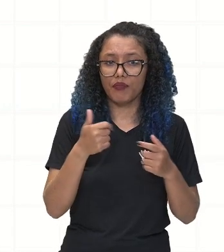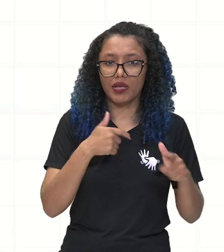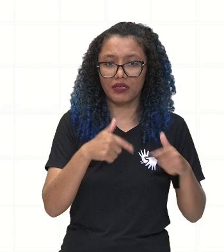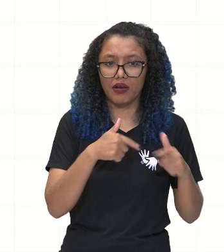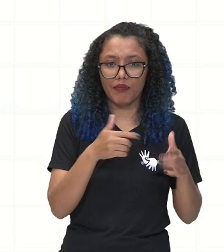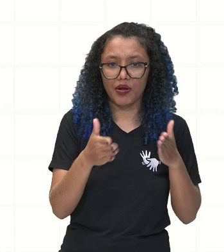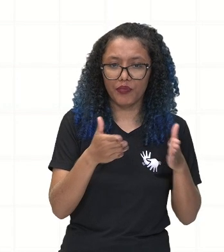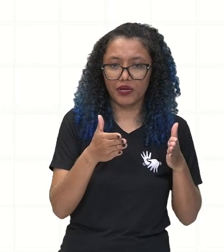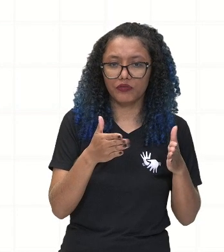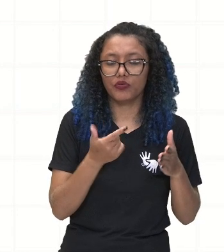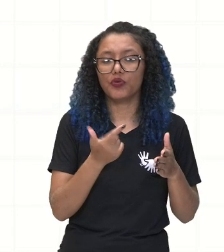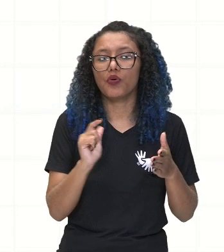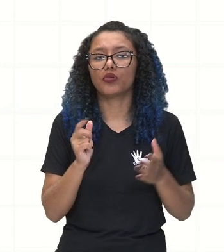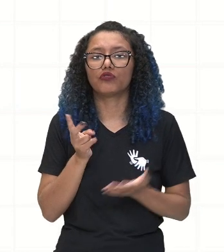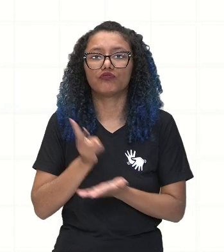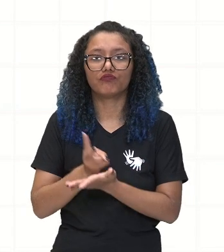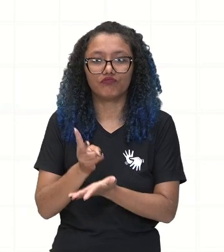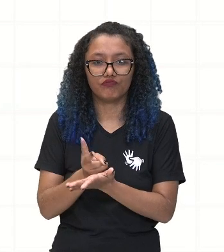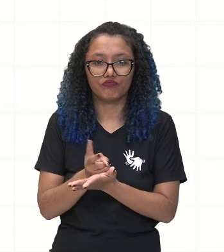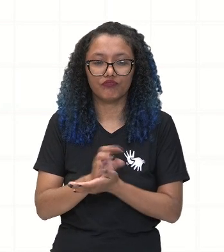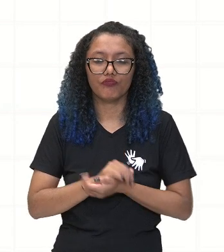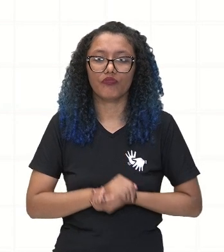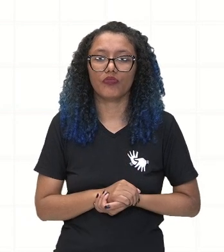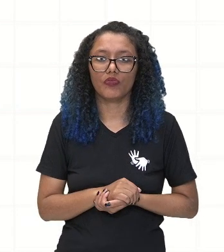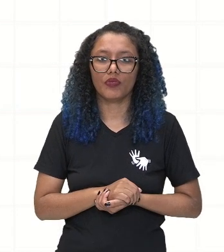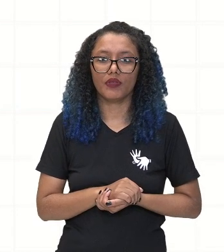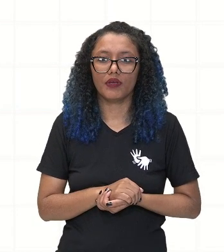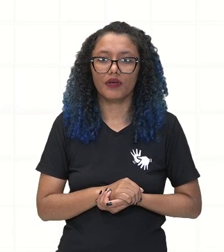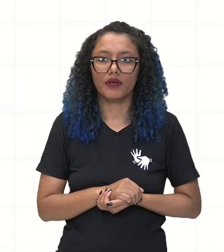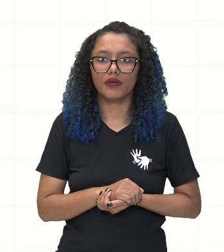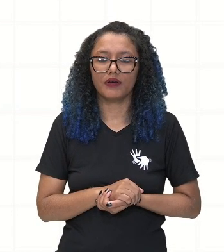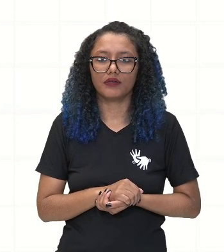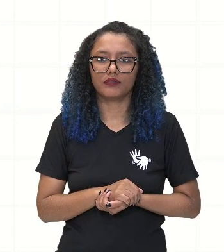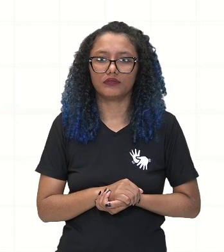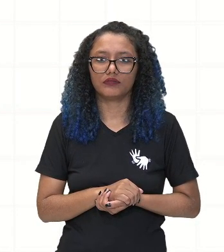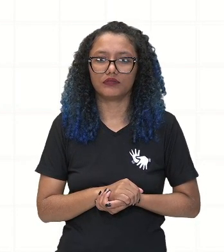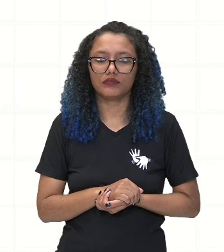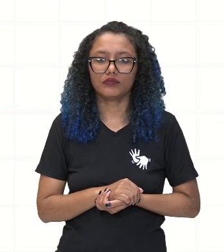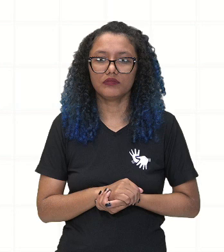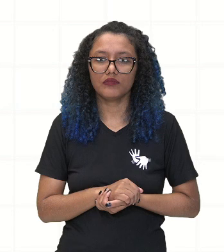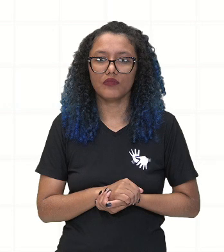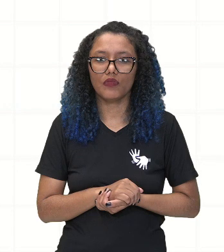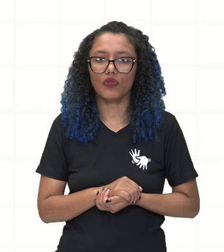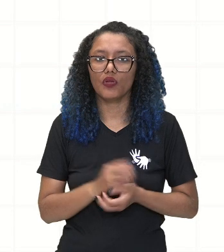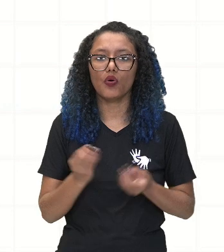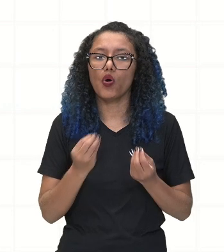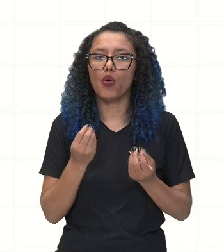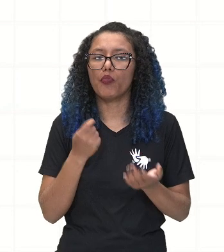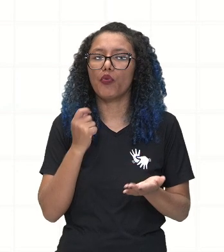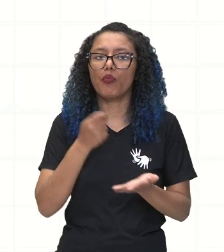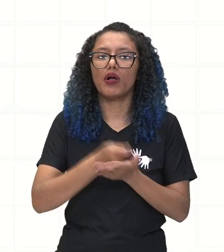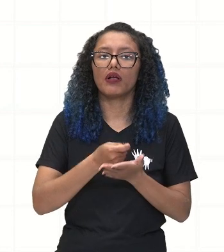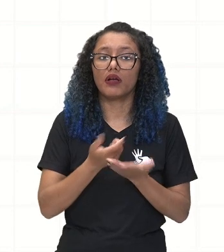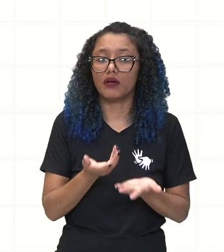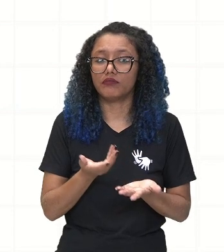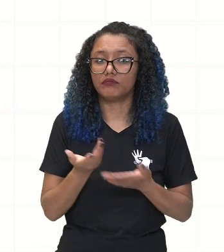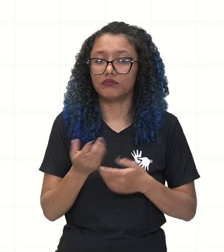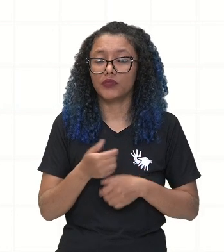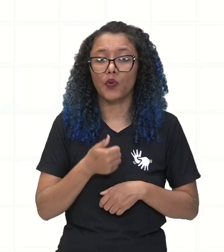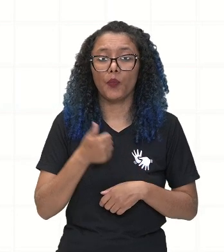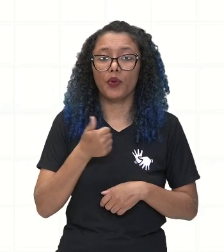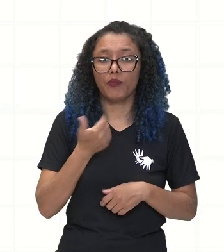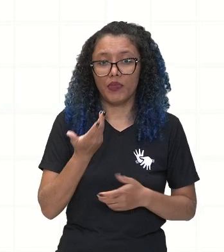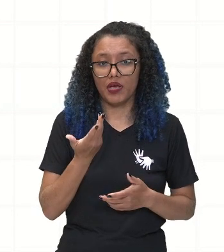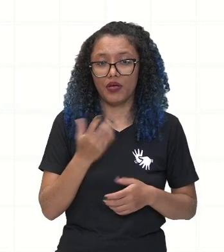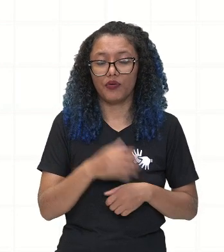trabalho permanente. E como é que vai ser essa forma de pagamento? De acordo com a mita, na